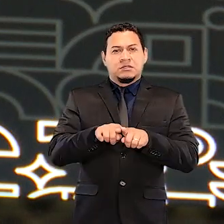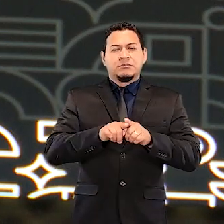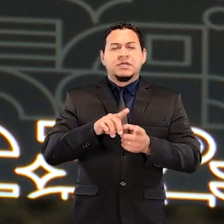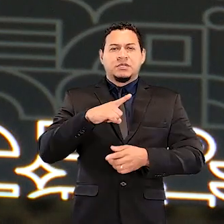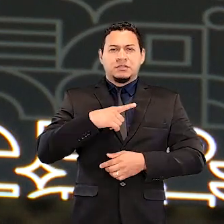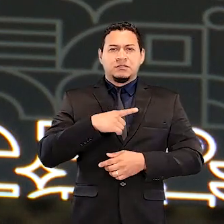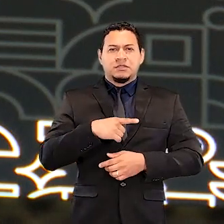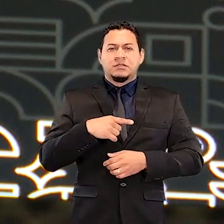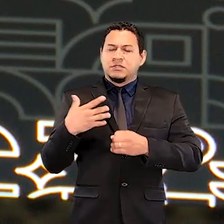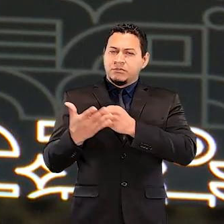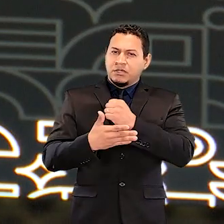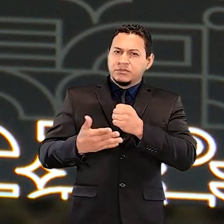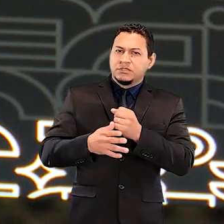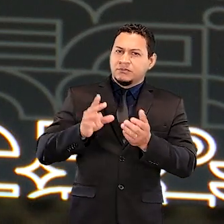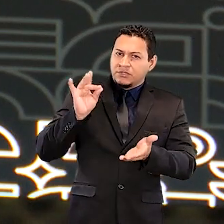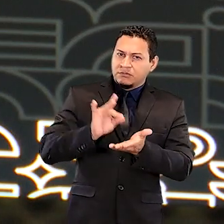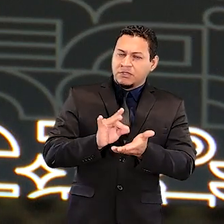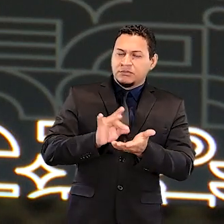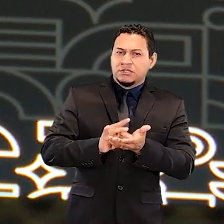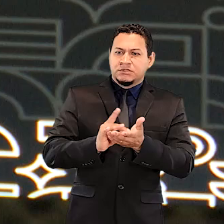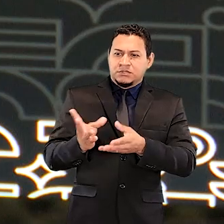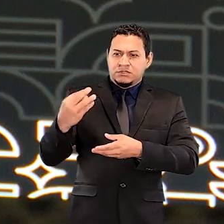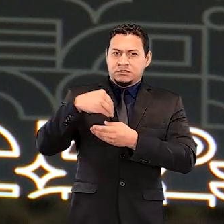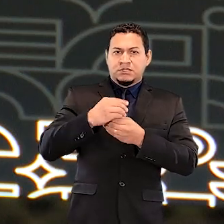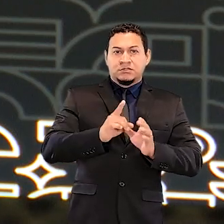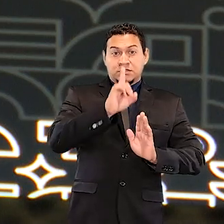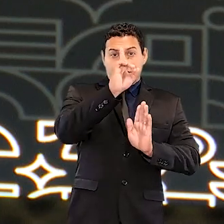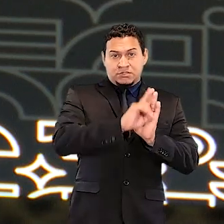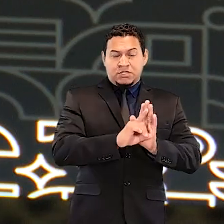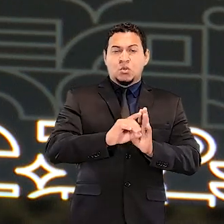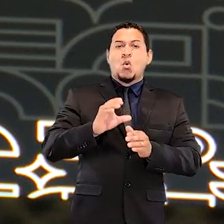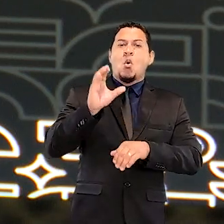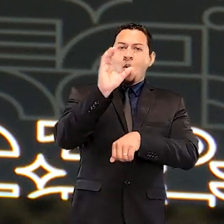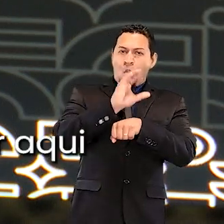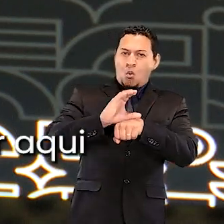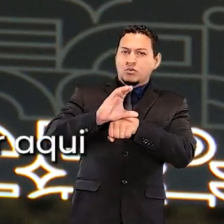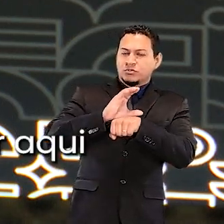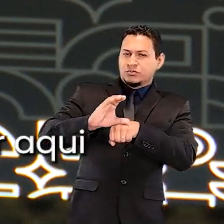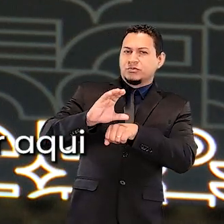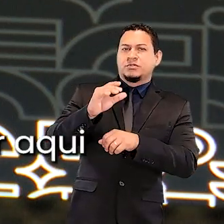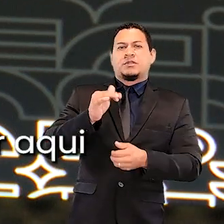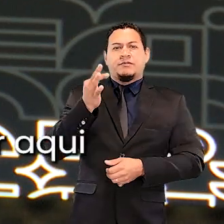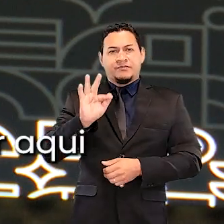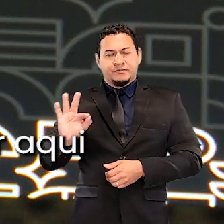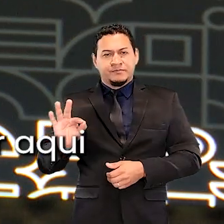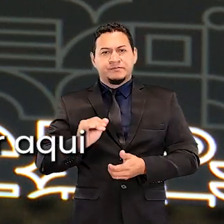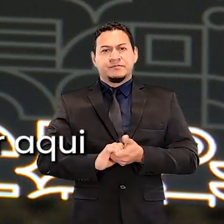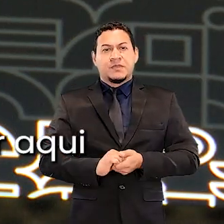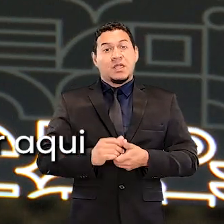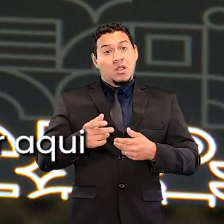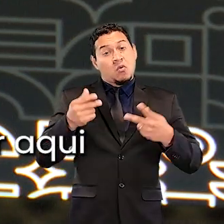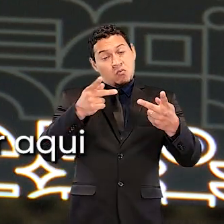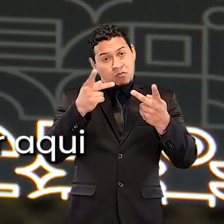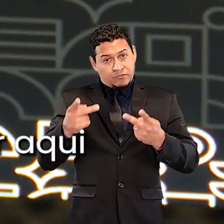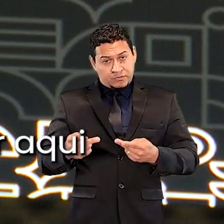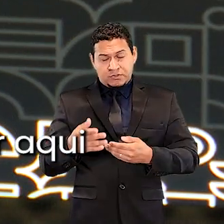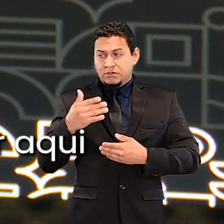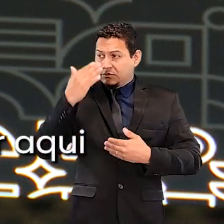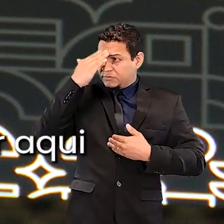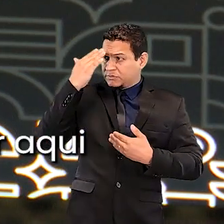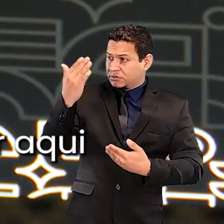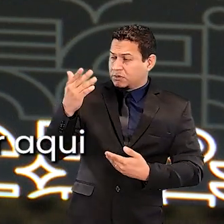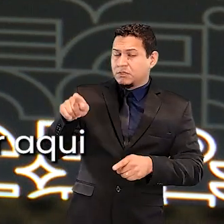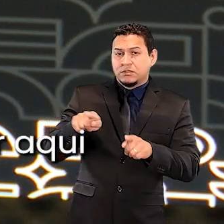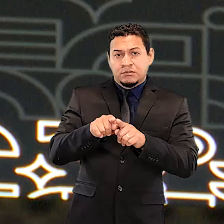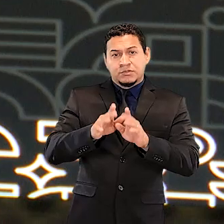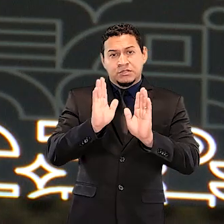que se baseia aí, na verdade, que está dentro do direito constitucional. Né? Então, eu convido vocês, agradeço, e só queria